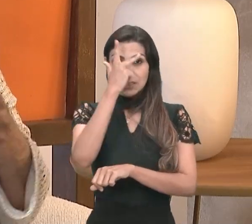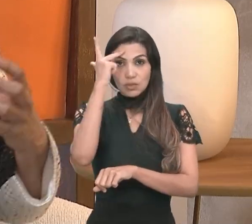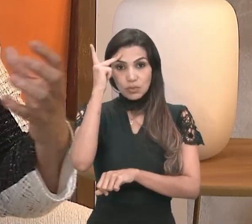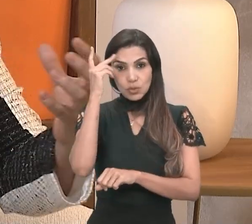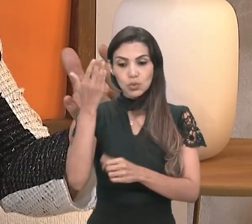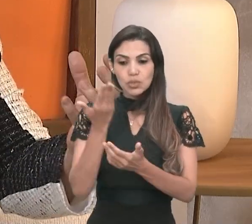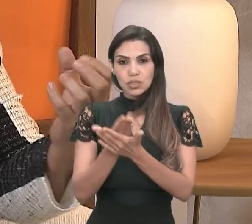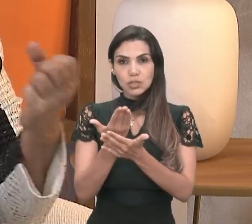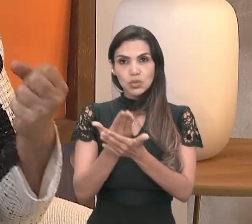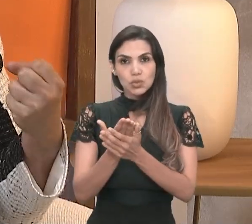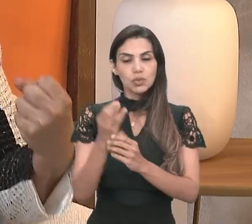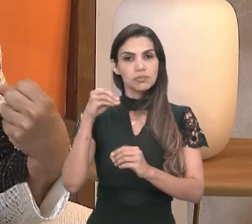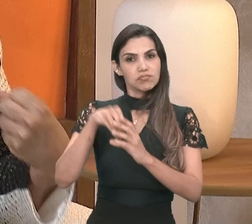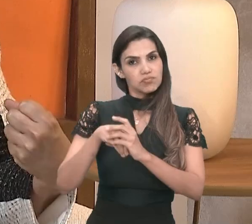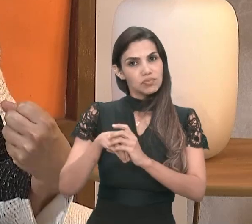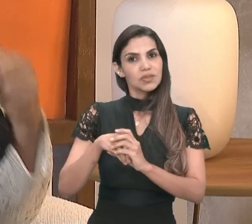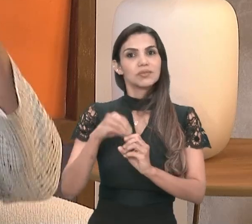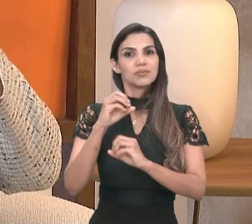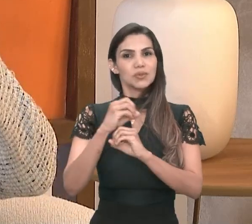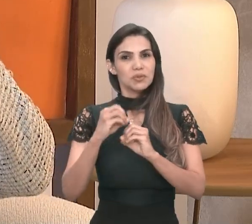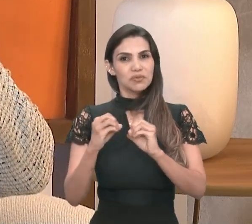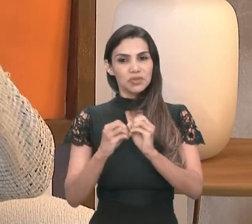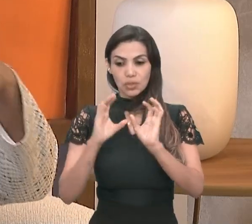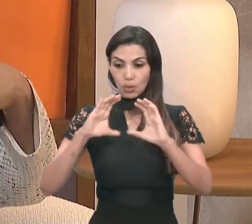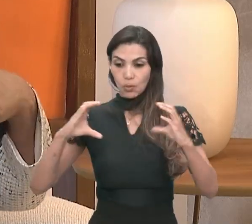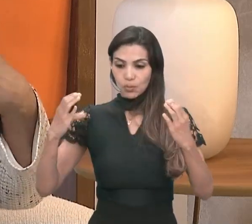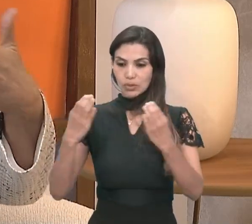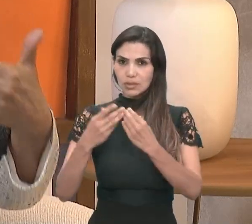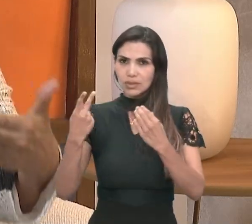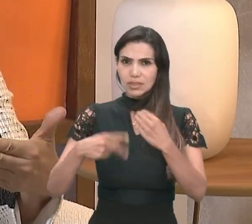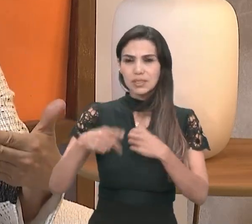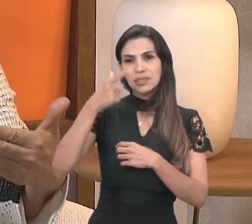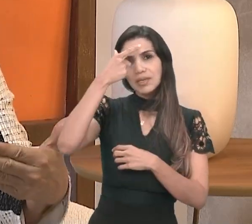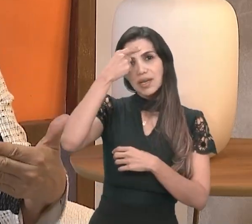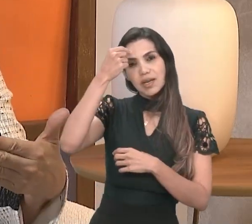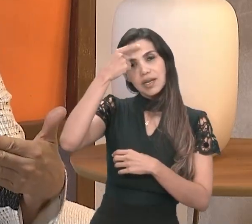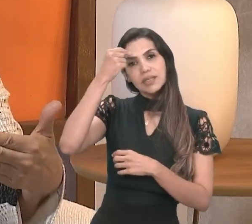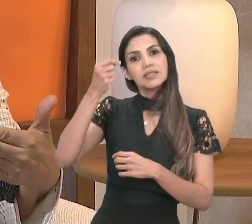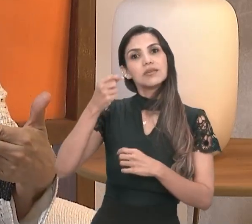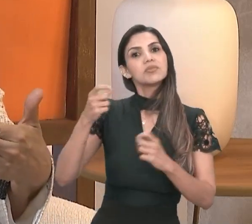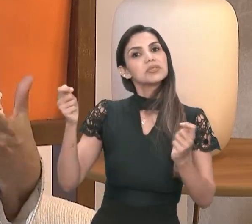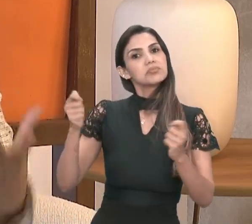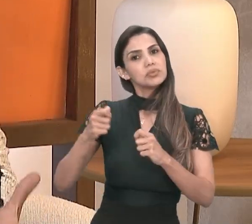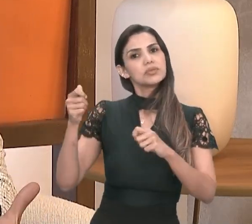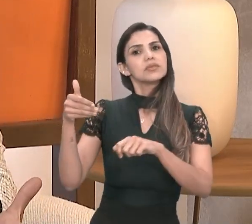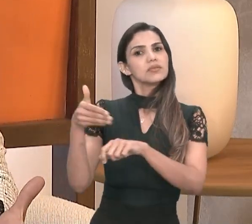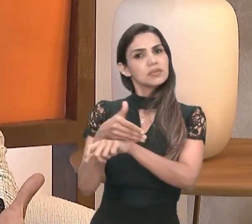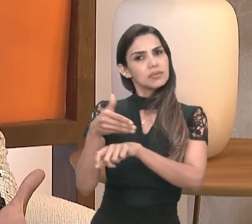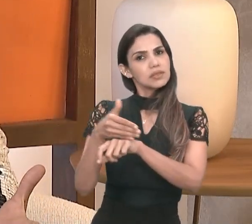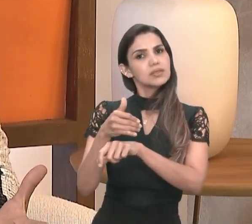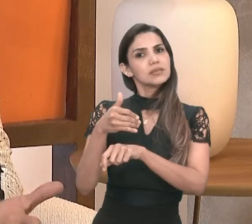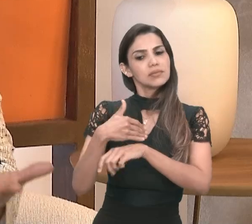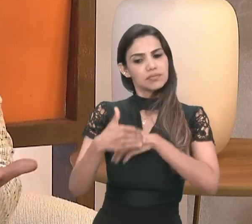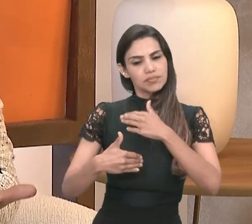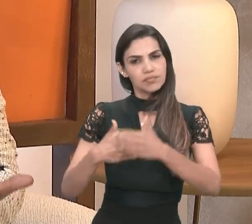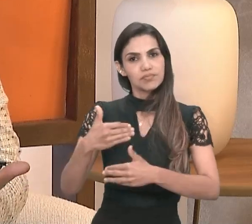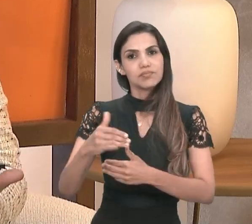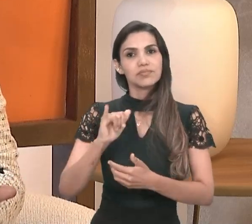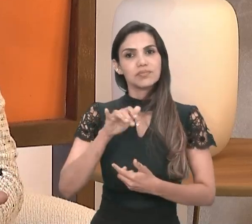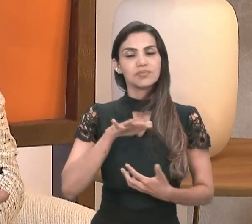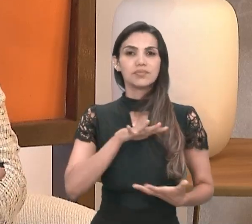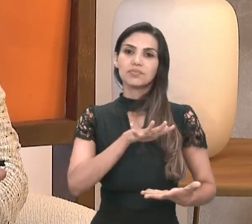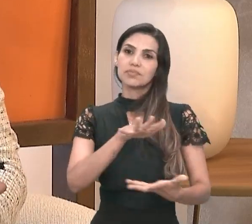UFG seja protagonista do processo de internacionalização da nossa instituição, que é